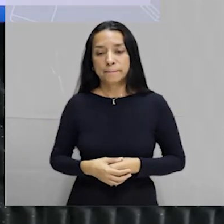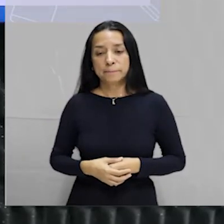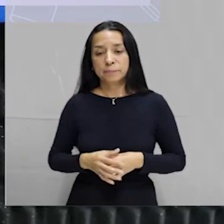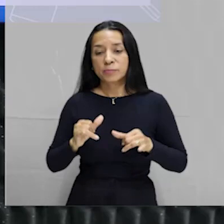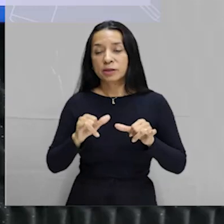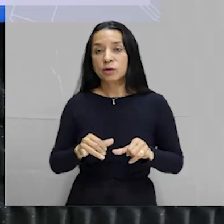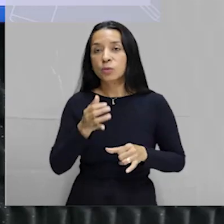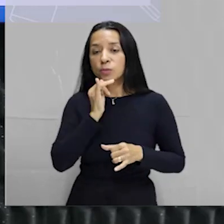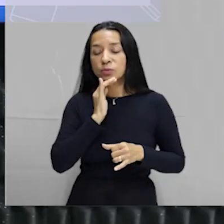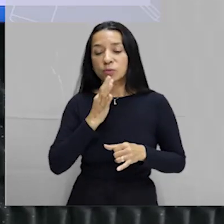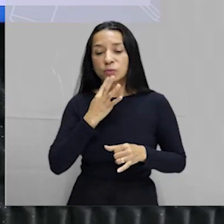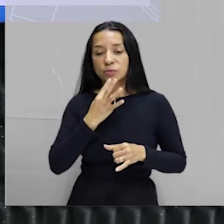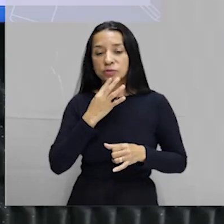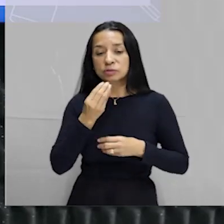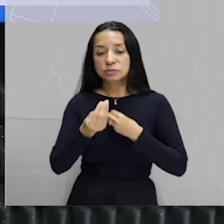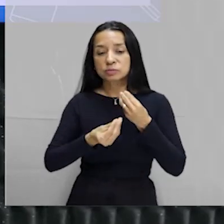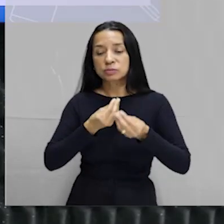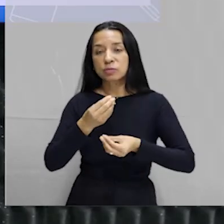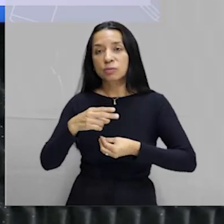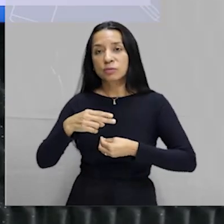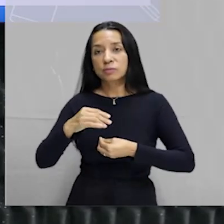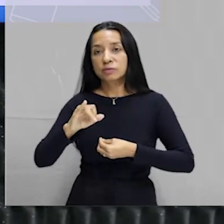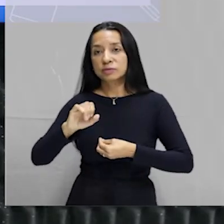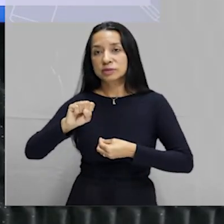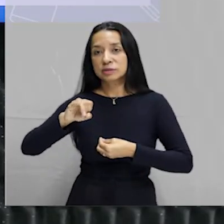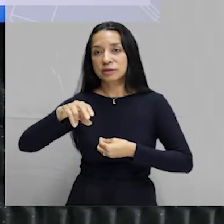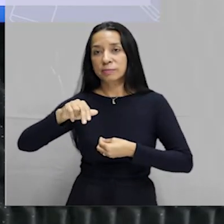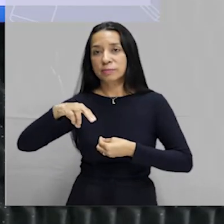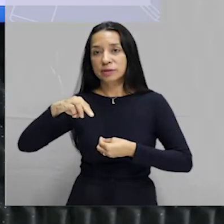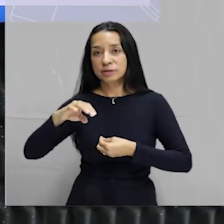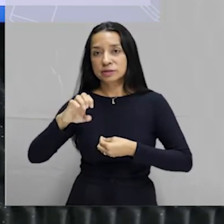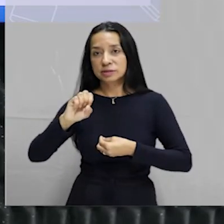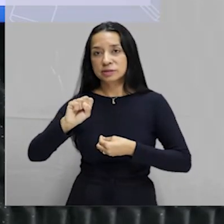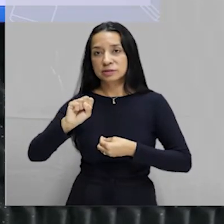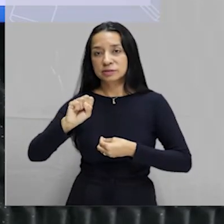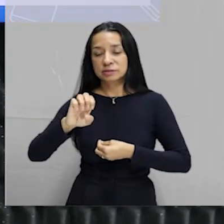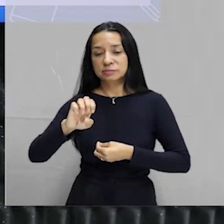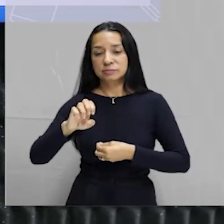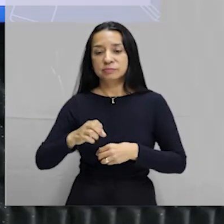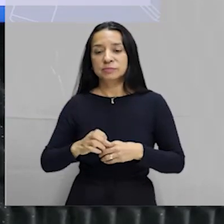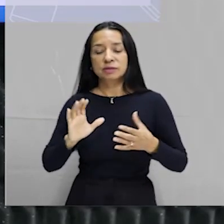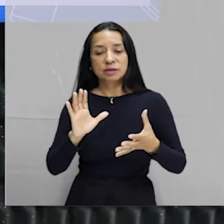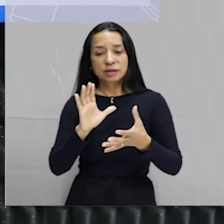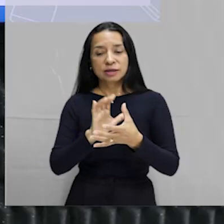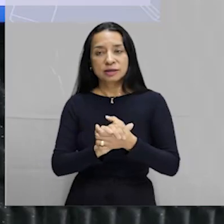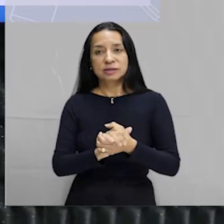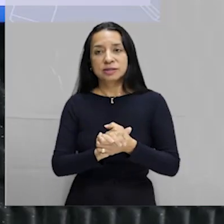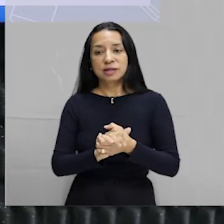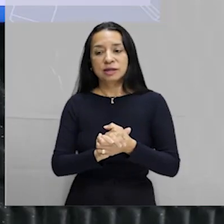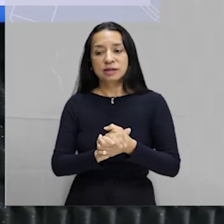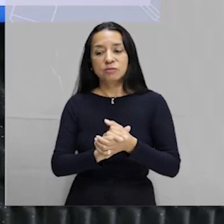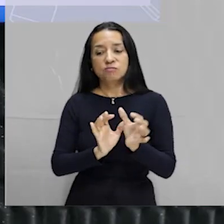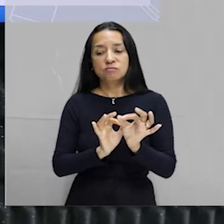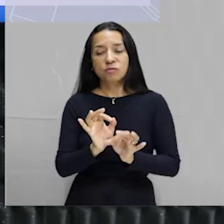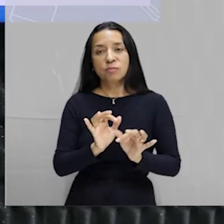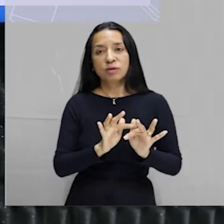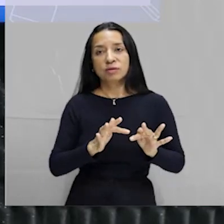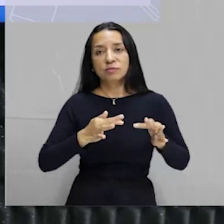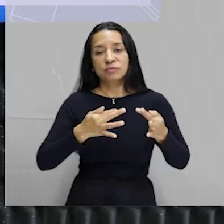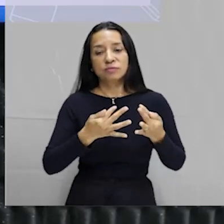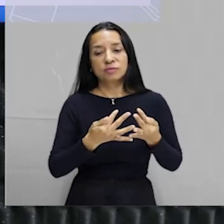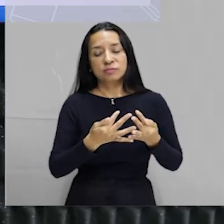Ficaram conhecidos como irmãos siameses. Então, esses indivíduos aí, pessoal, eles casaram, constituíram família, cada